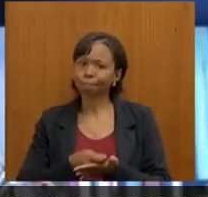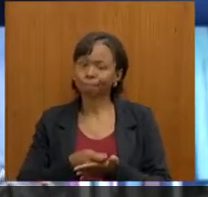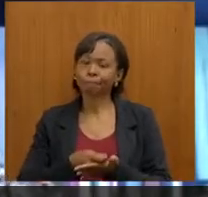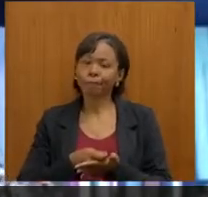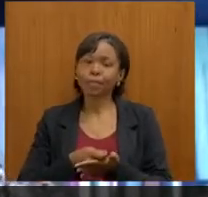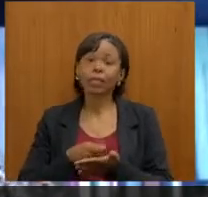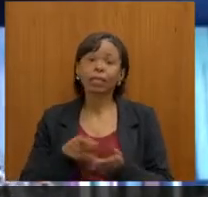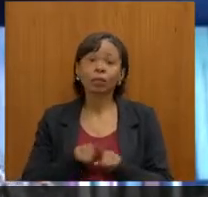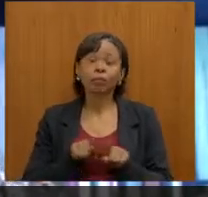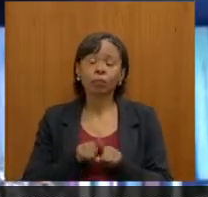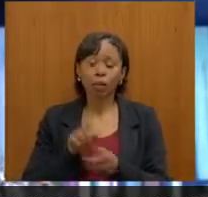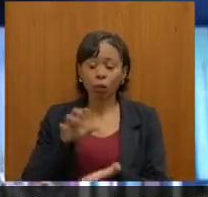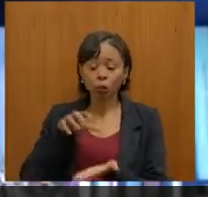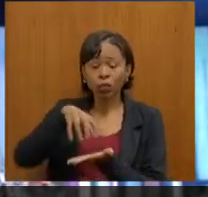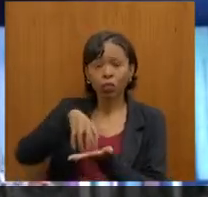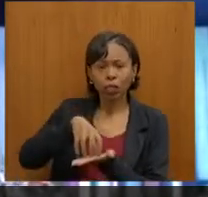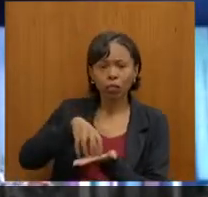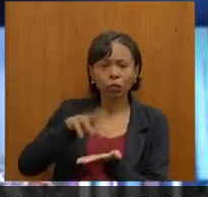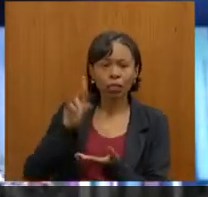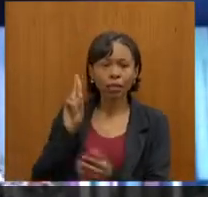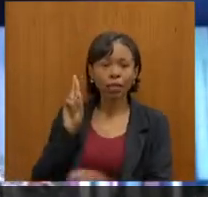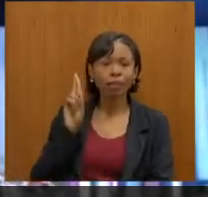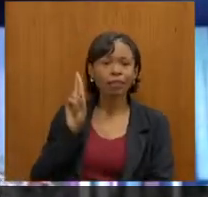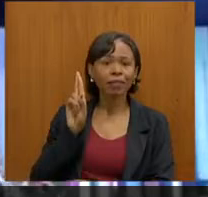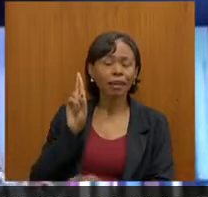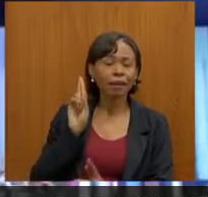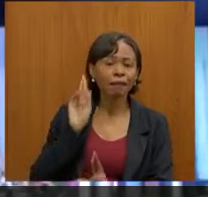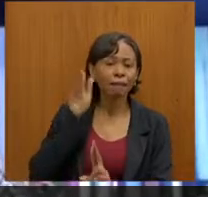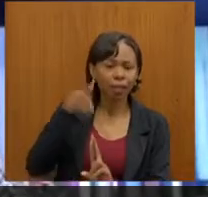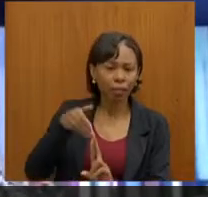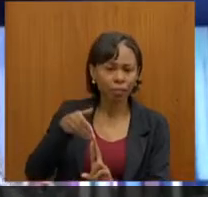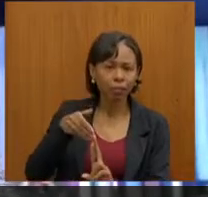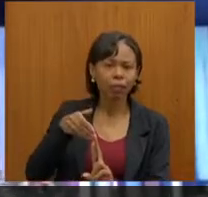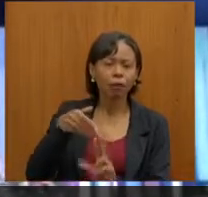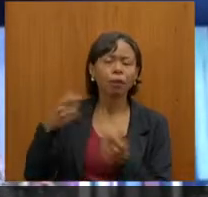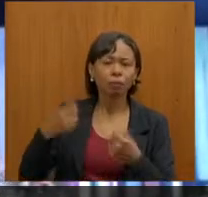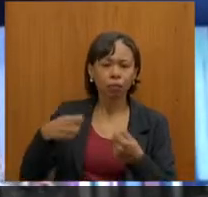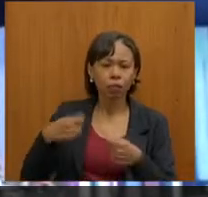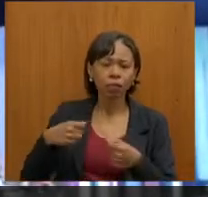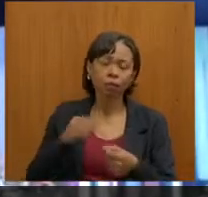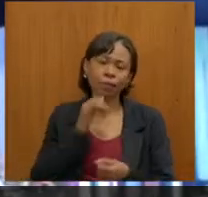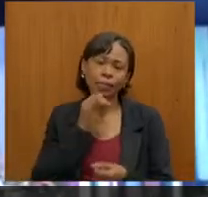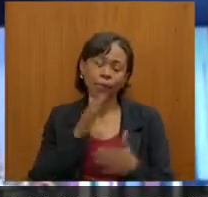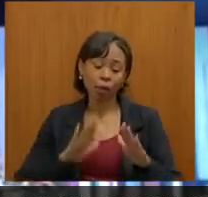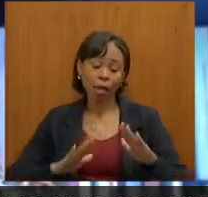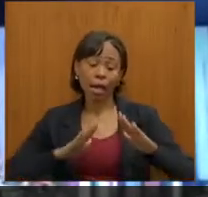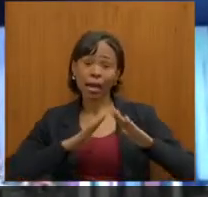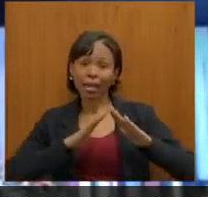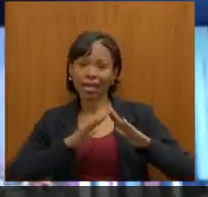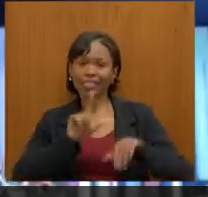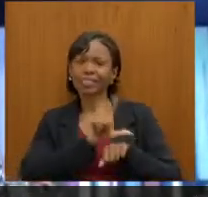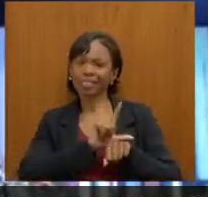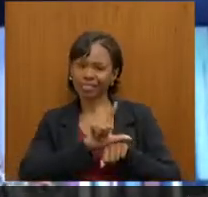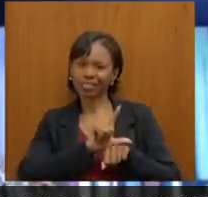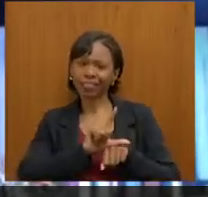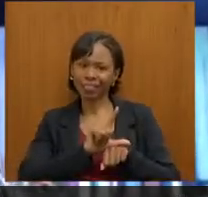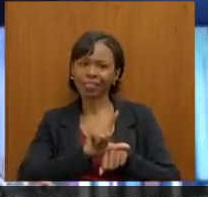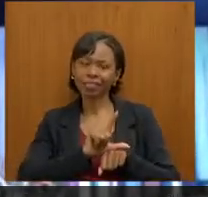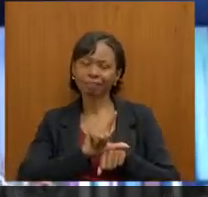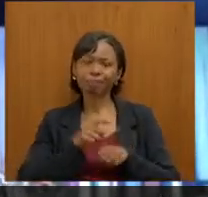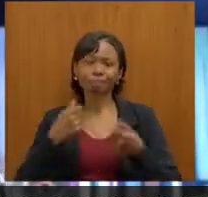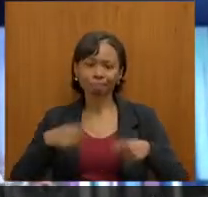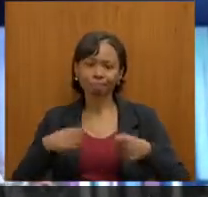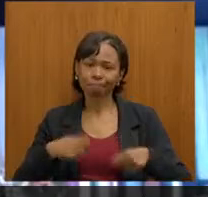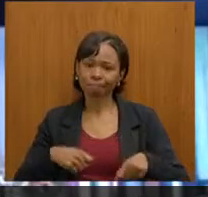do centro de referência com uma política pública Estadual né a cada lilás que foi citada aqui e por